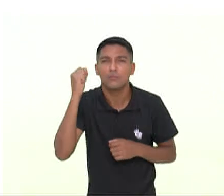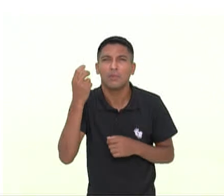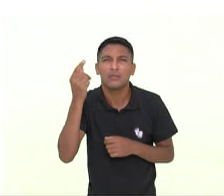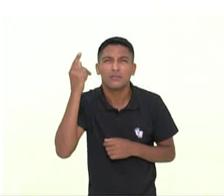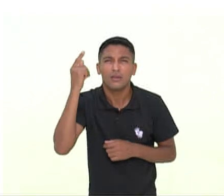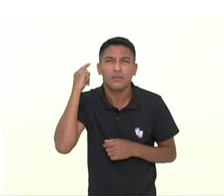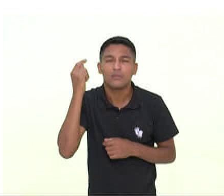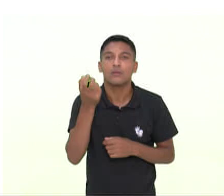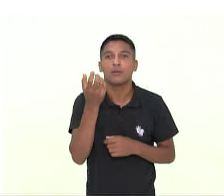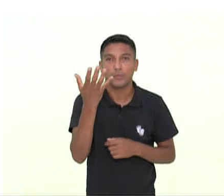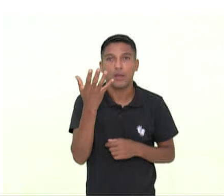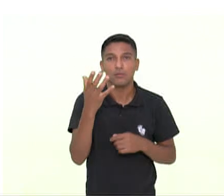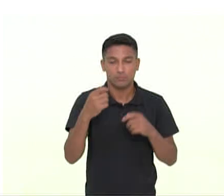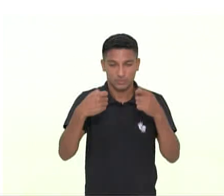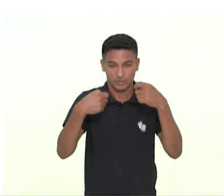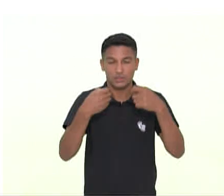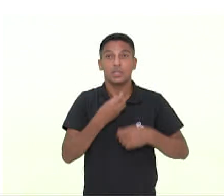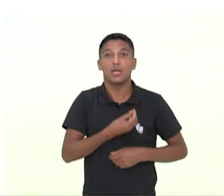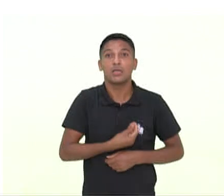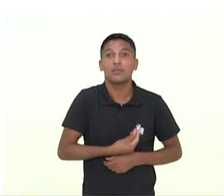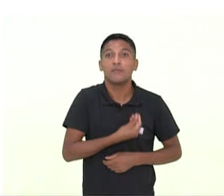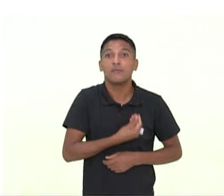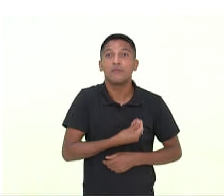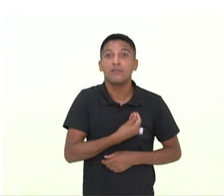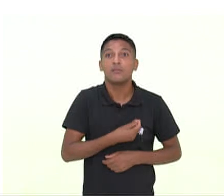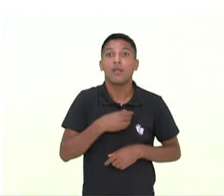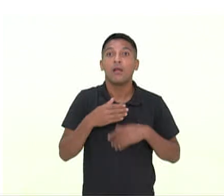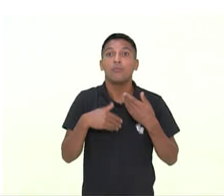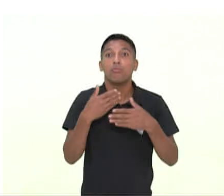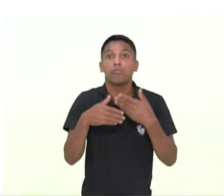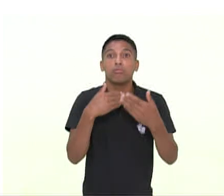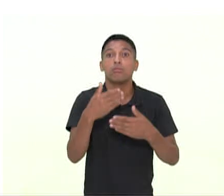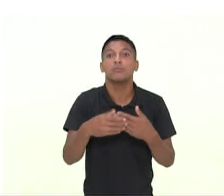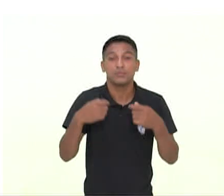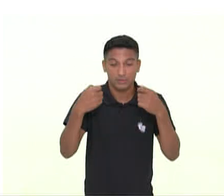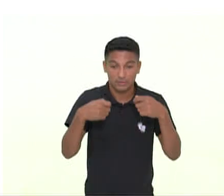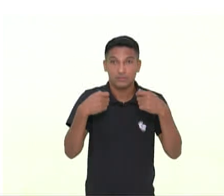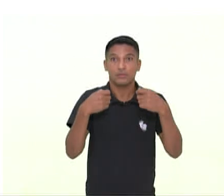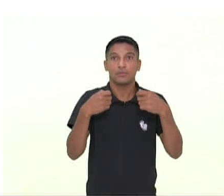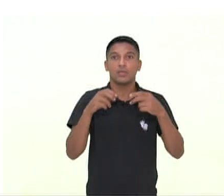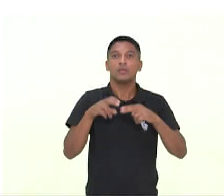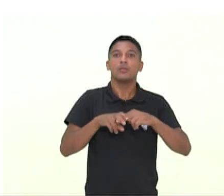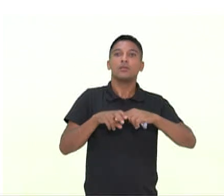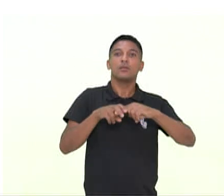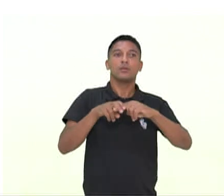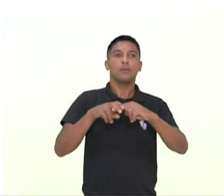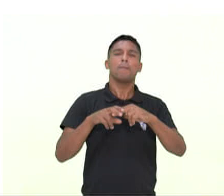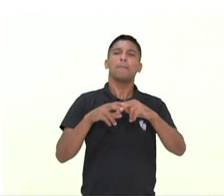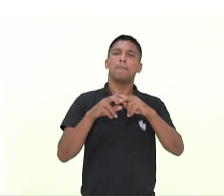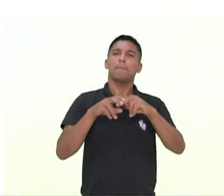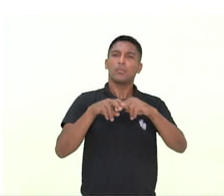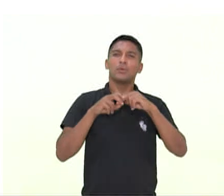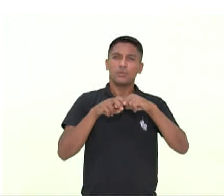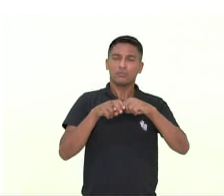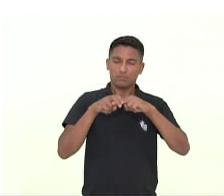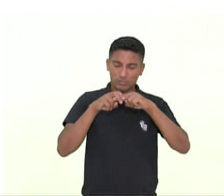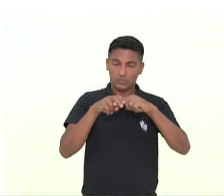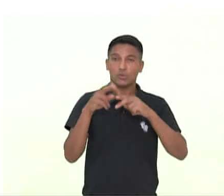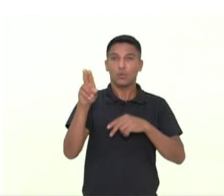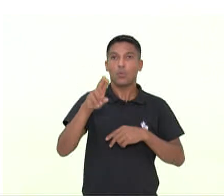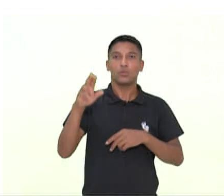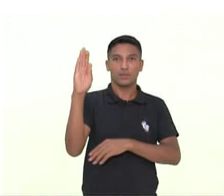foram criadas de fato as primeiras armas de combate sendo inicialmente empregadas por chefs